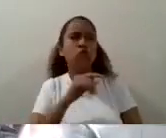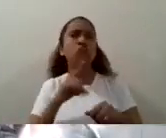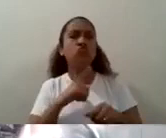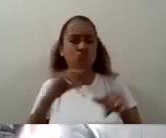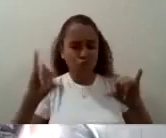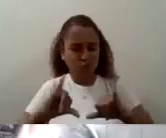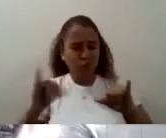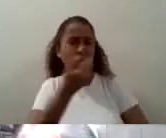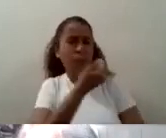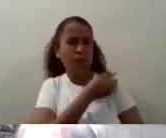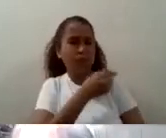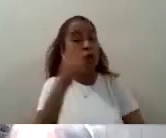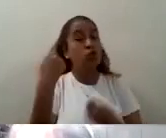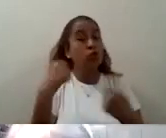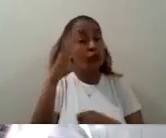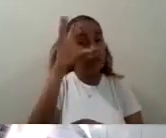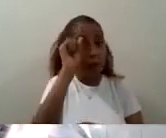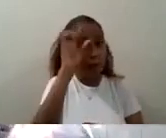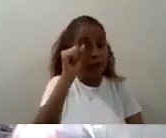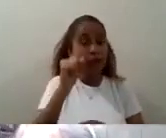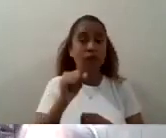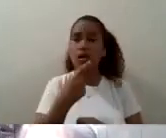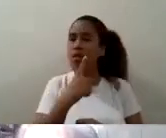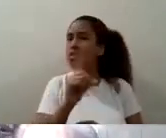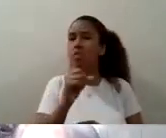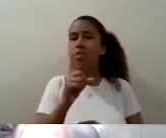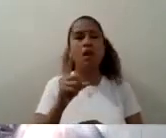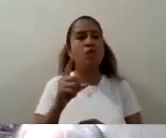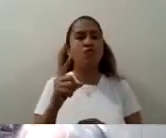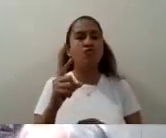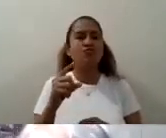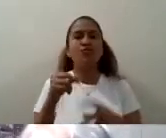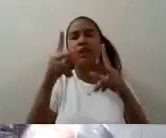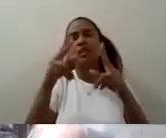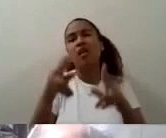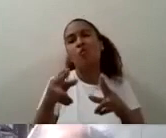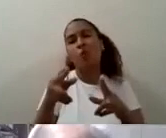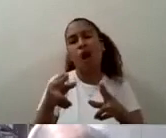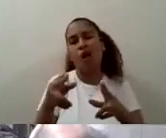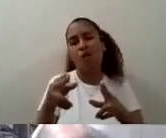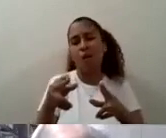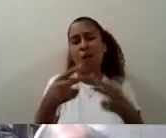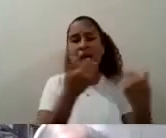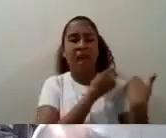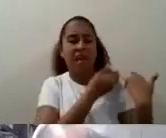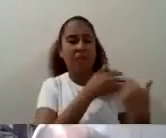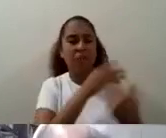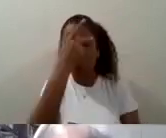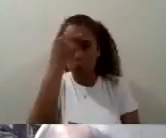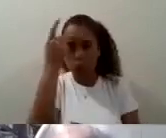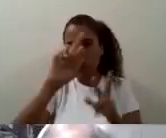com essa lição e não discriminar e não sermos intolerantes com outras tradições de